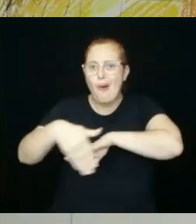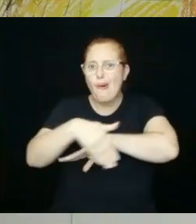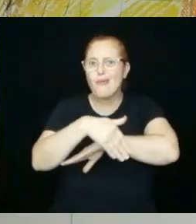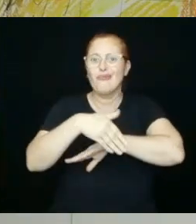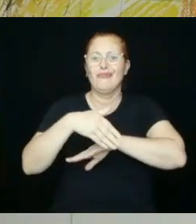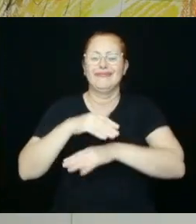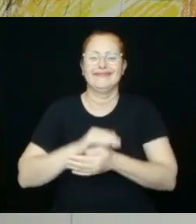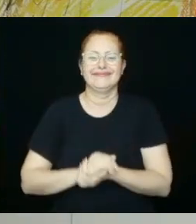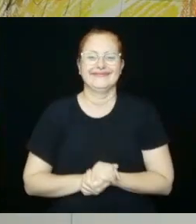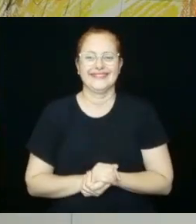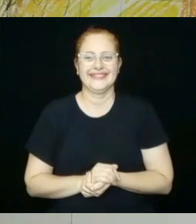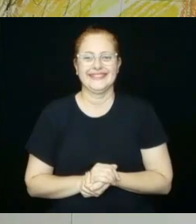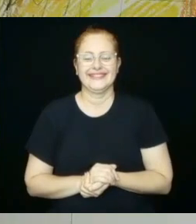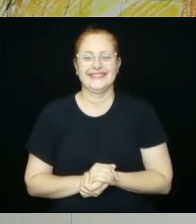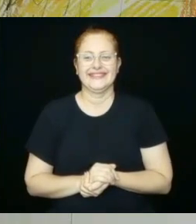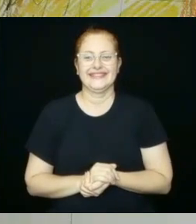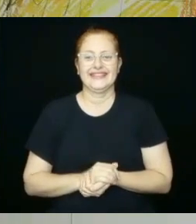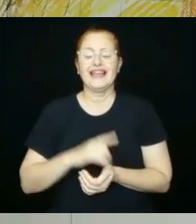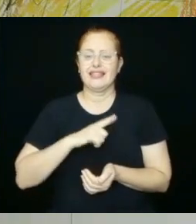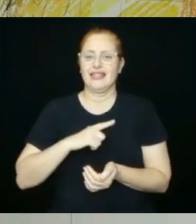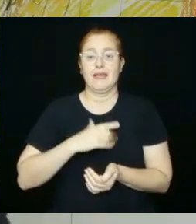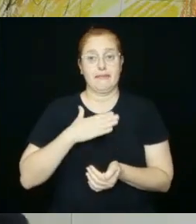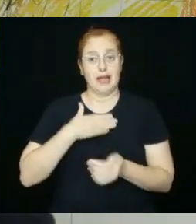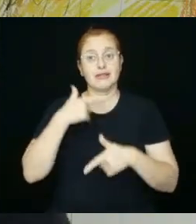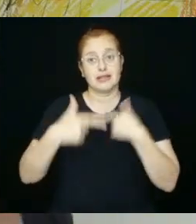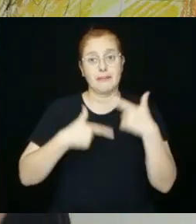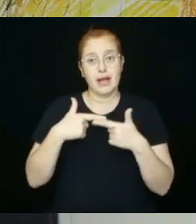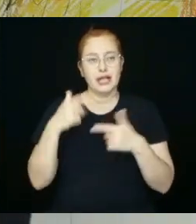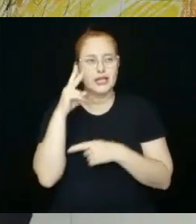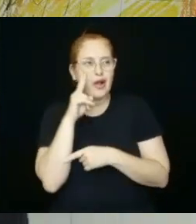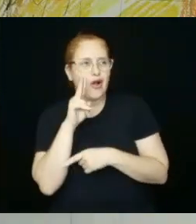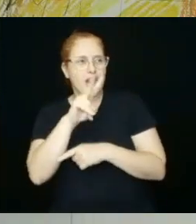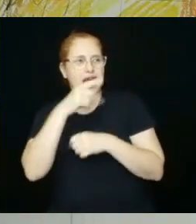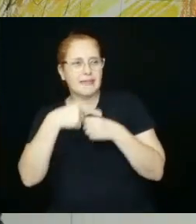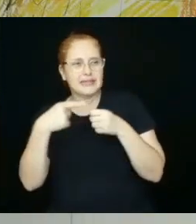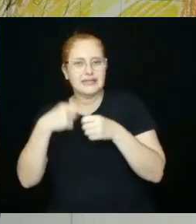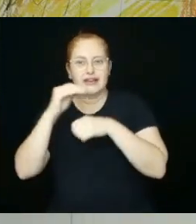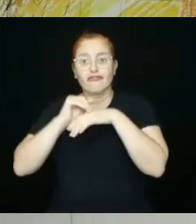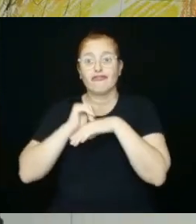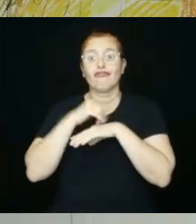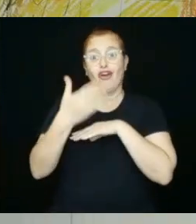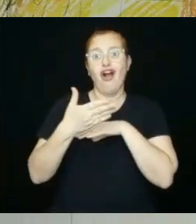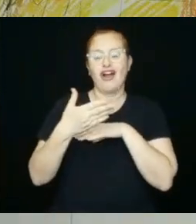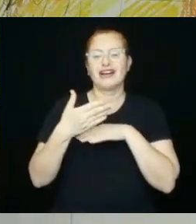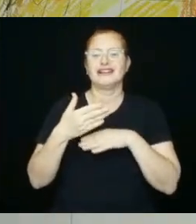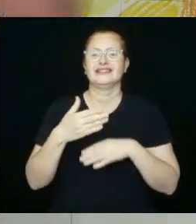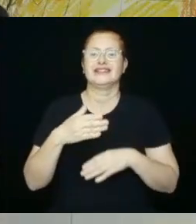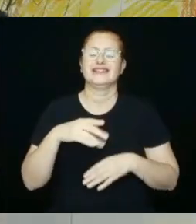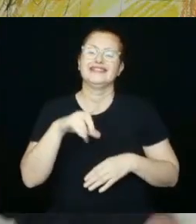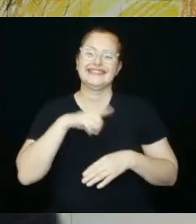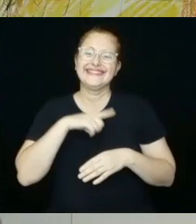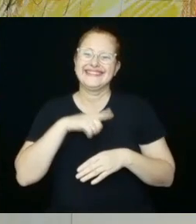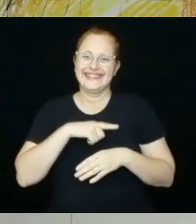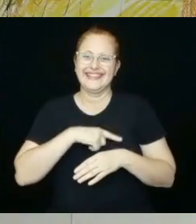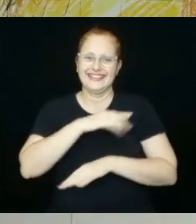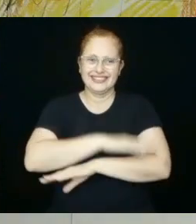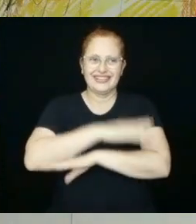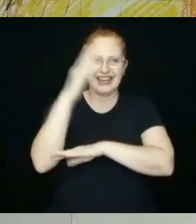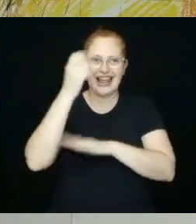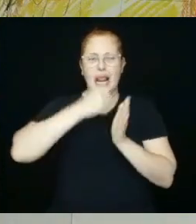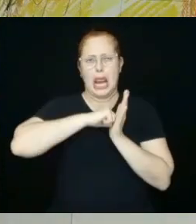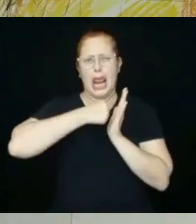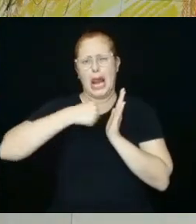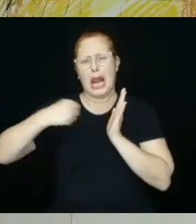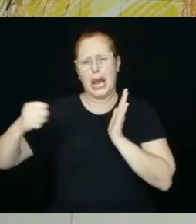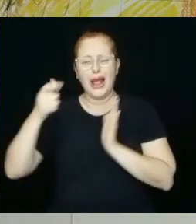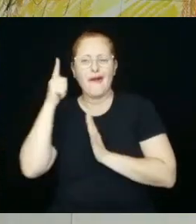coisa que tem no meu trabalho muito, a questão do olhar para a cidade, olhar para fora. E aqui eu tenho não sei quantos metros de